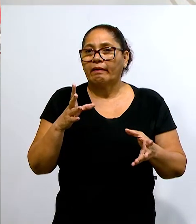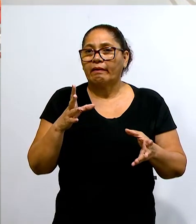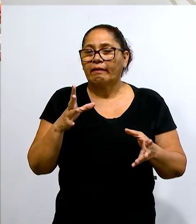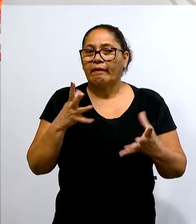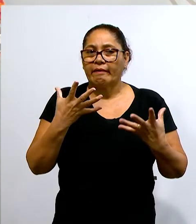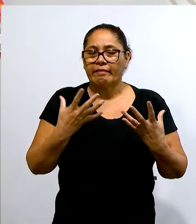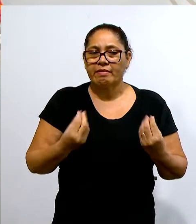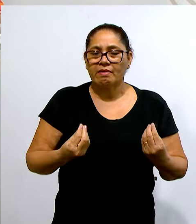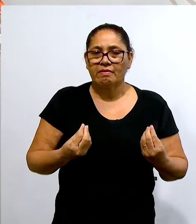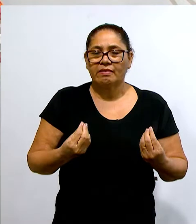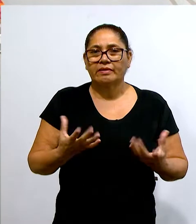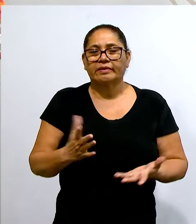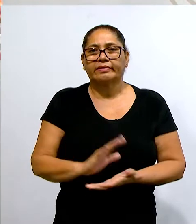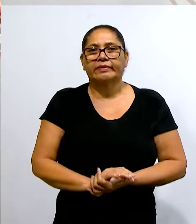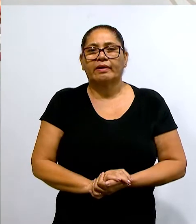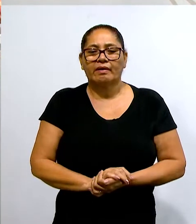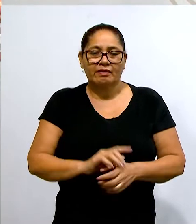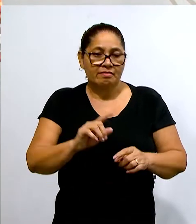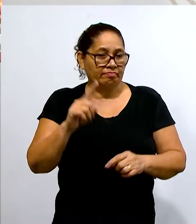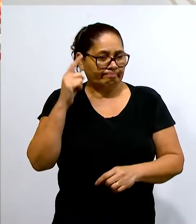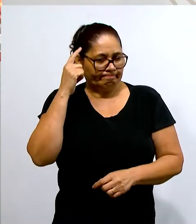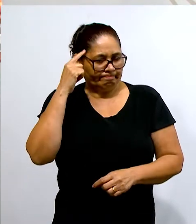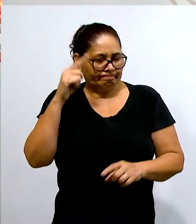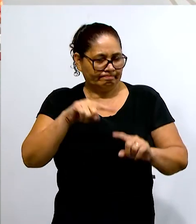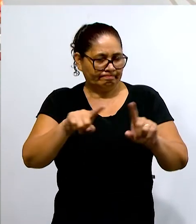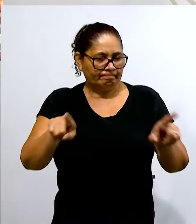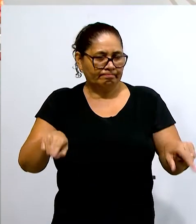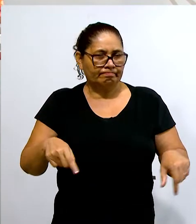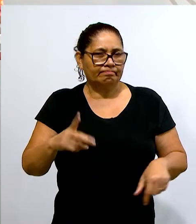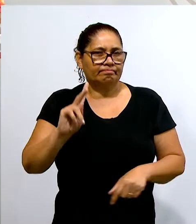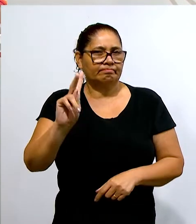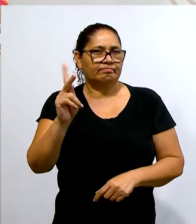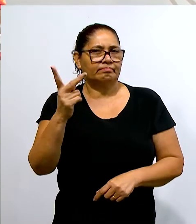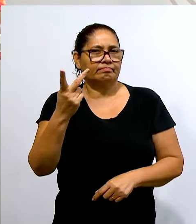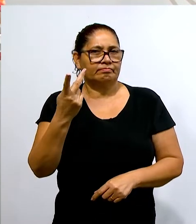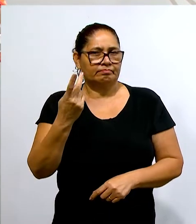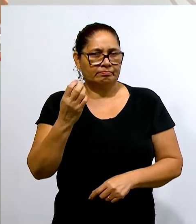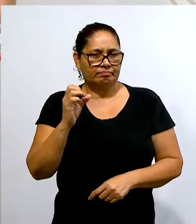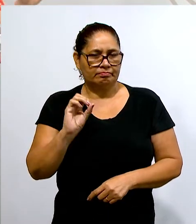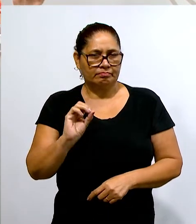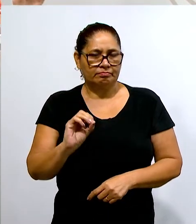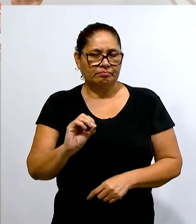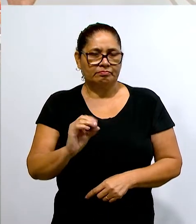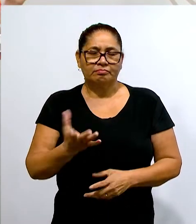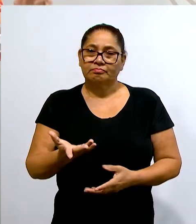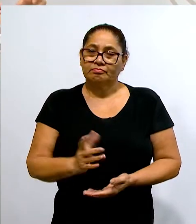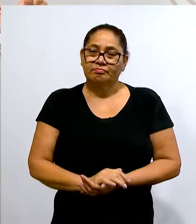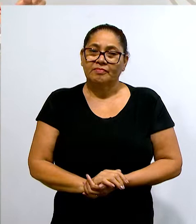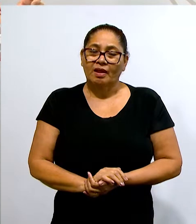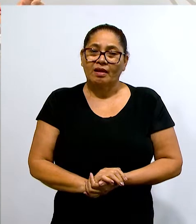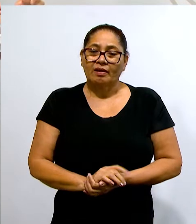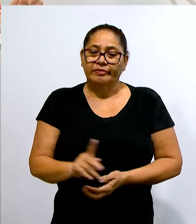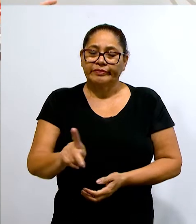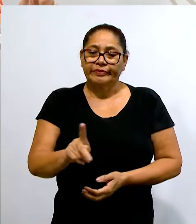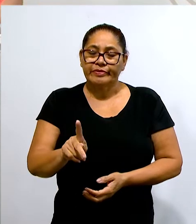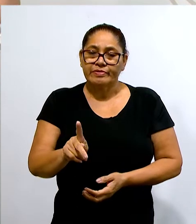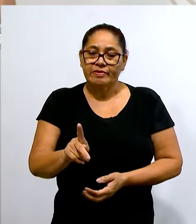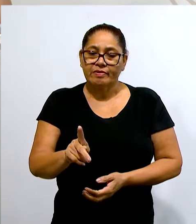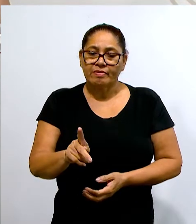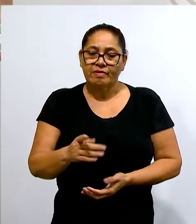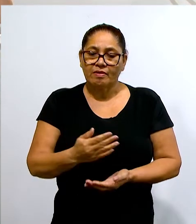heterogeneidade. E jamais pensar que a sala de aula é homogênea. Para isso, o professor deve ter um ponto de partida, que é o